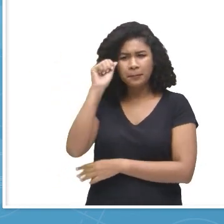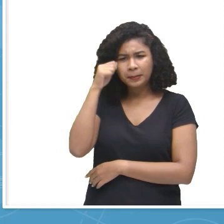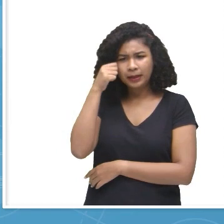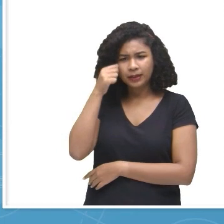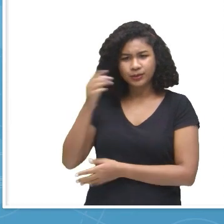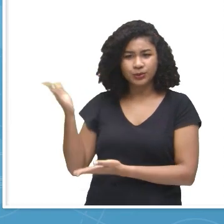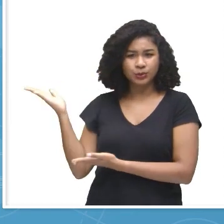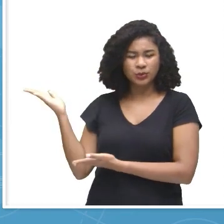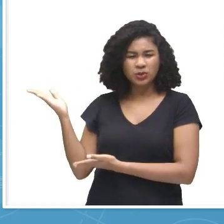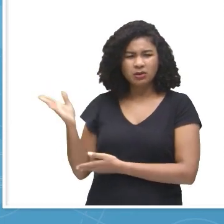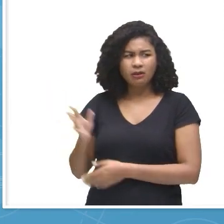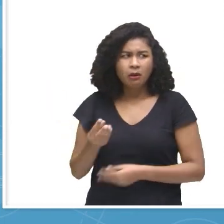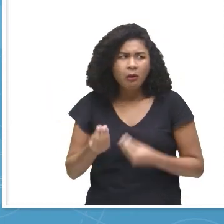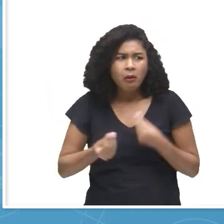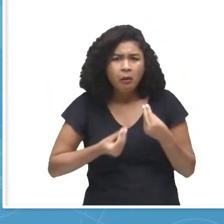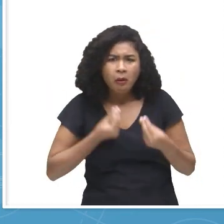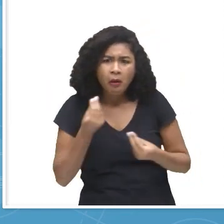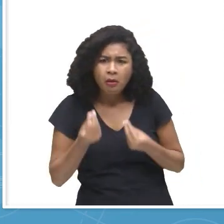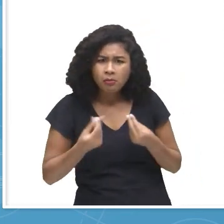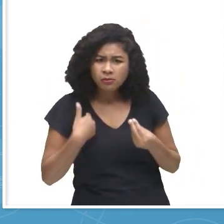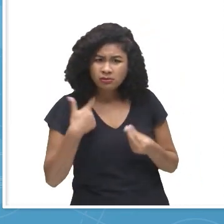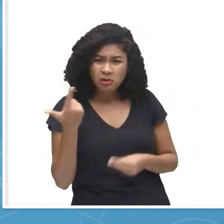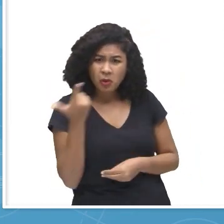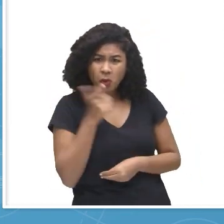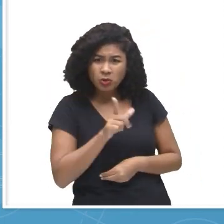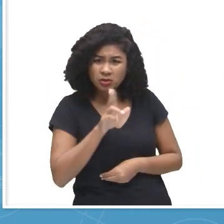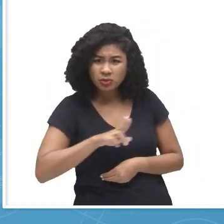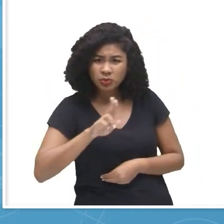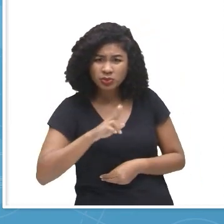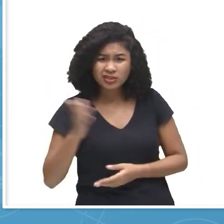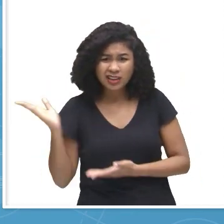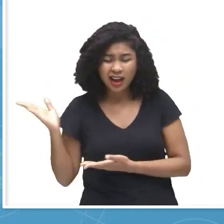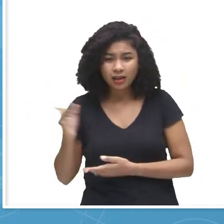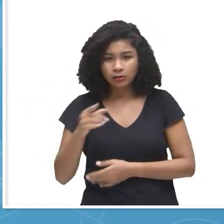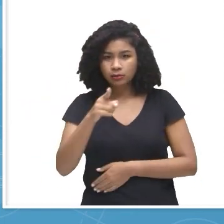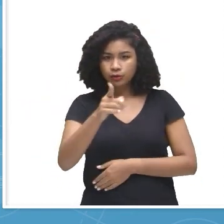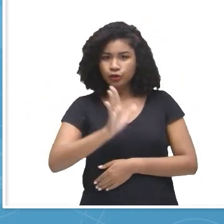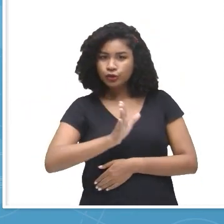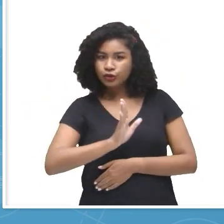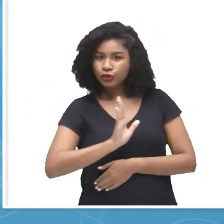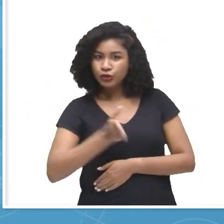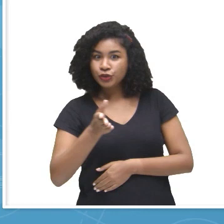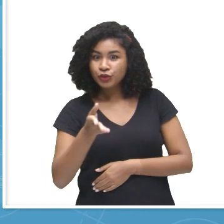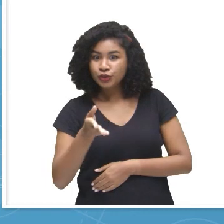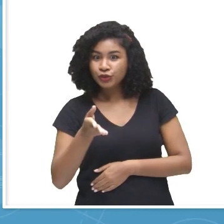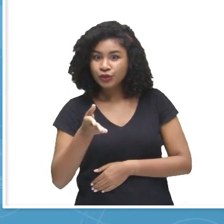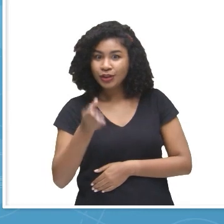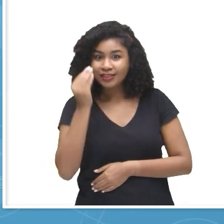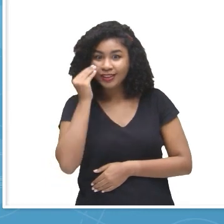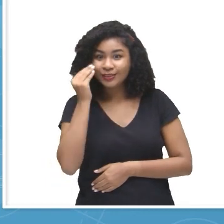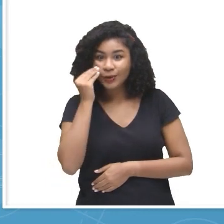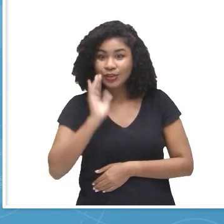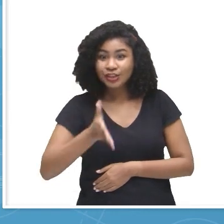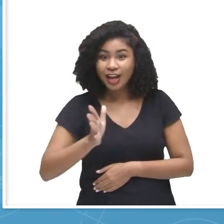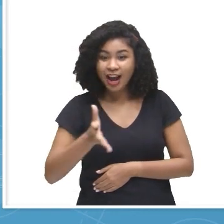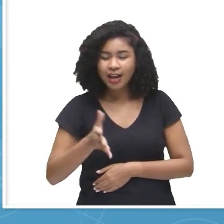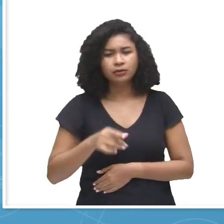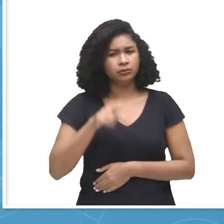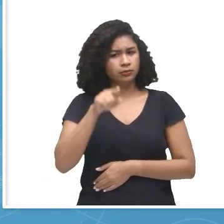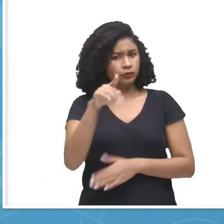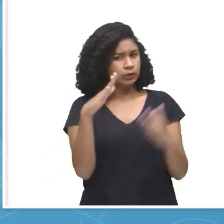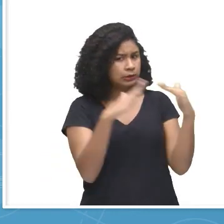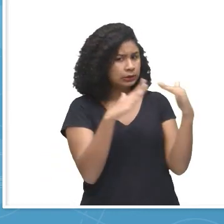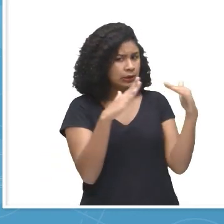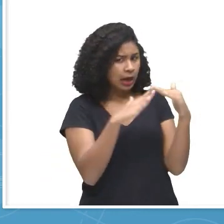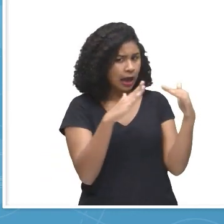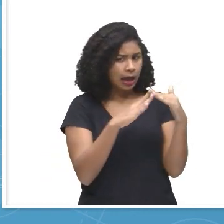eu consigo fazer desenho com carvão? Vocês já testaram? Então, vamos fazer esse teste? Quando vocês estiverem em casa, conseguirem algum carvão,